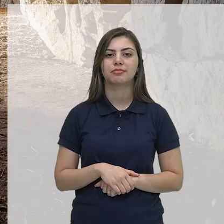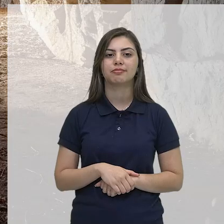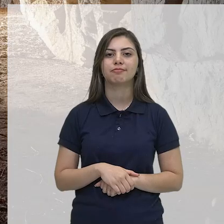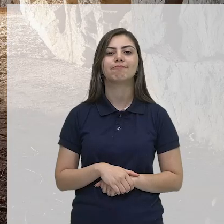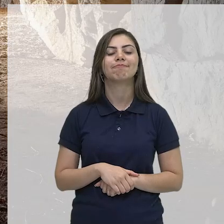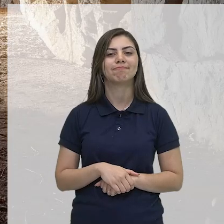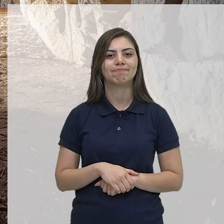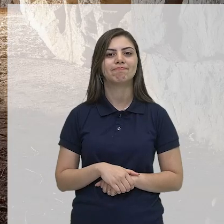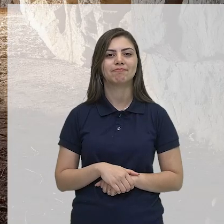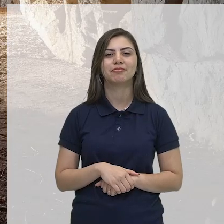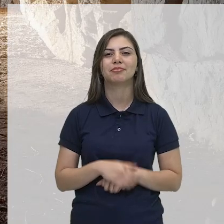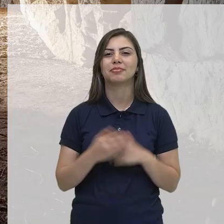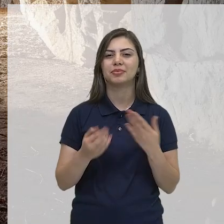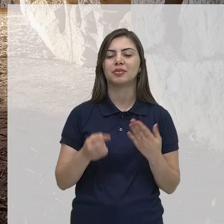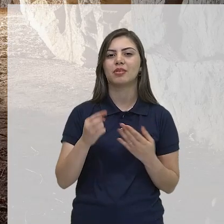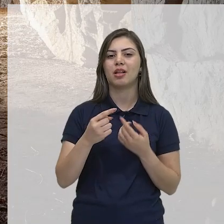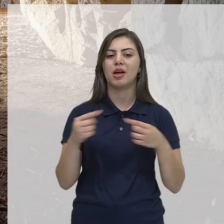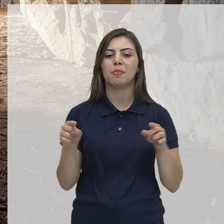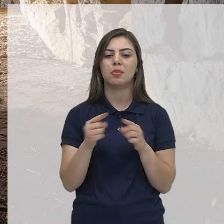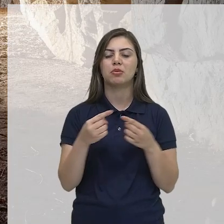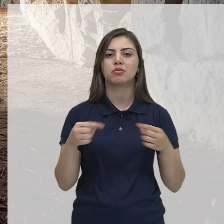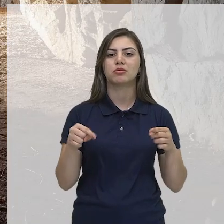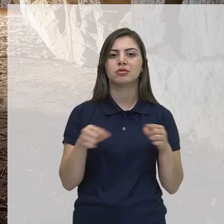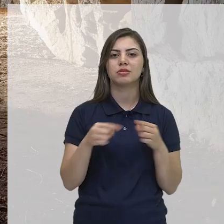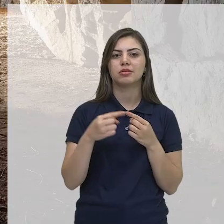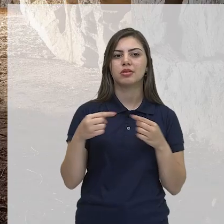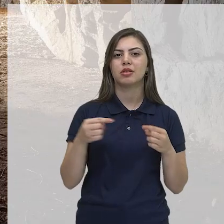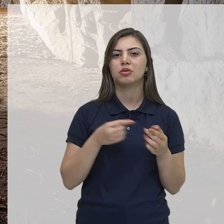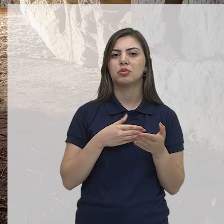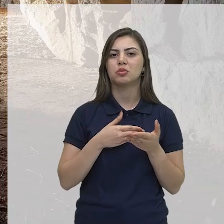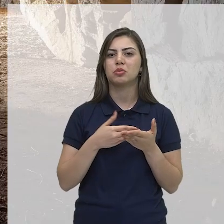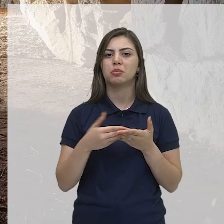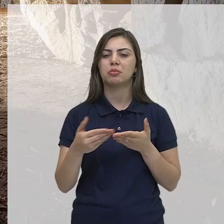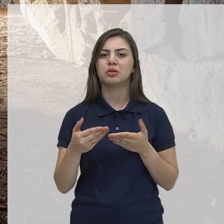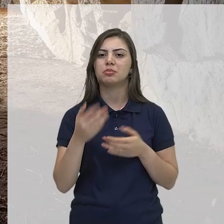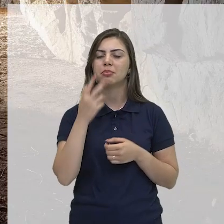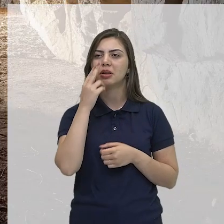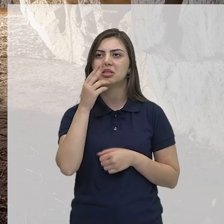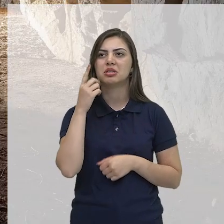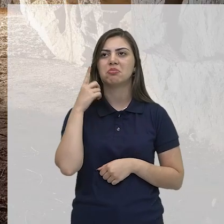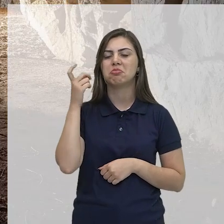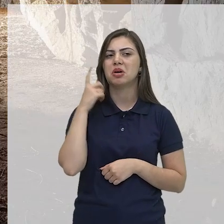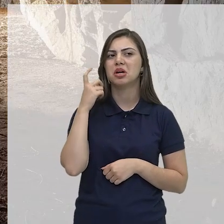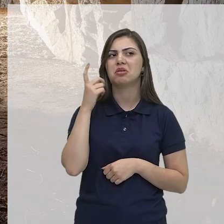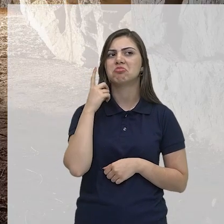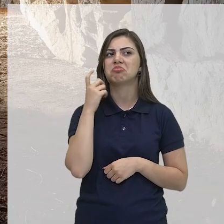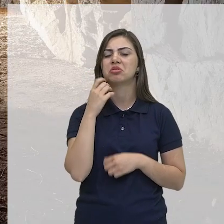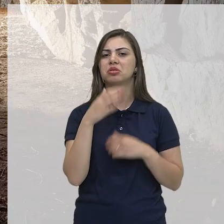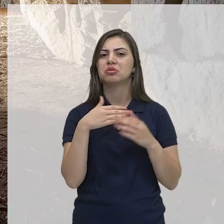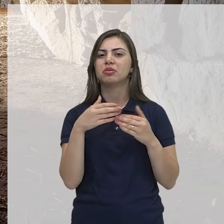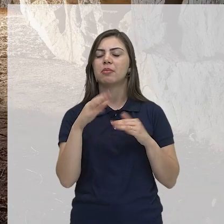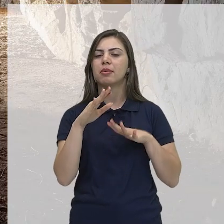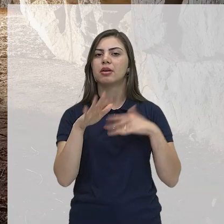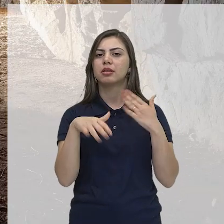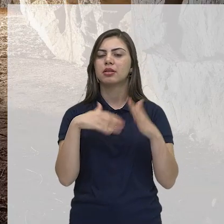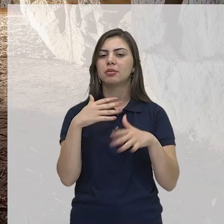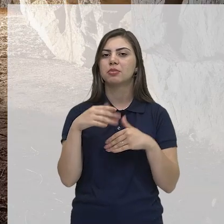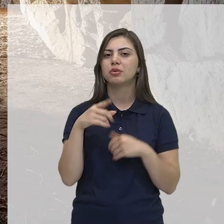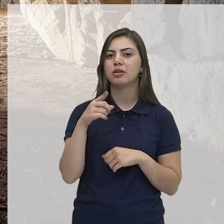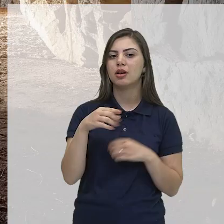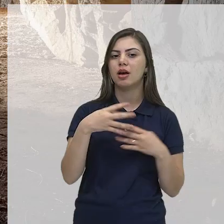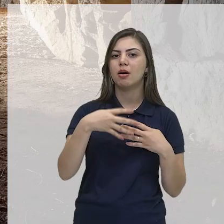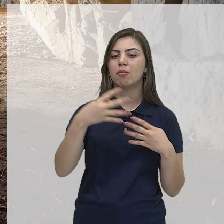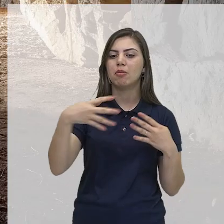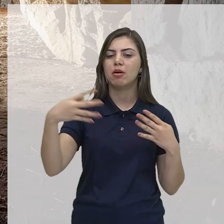que a gente conseguiu perceber? Que no início eram sons que estavam tocando de forma aleatória. E depois essas notas musicais,